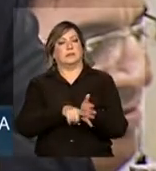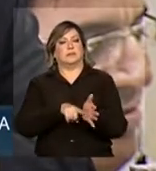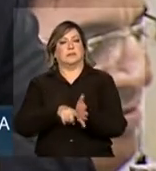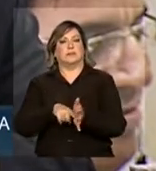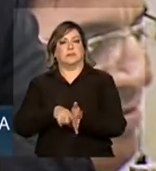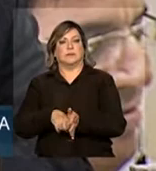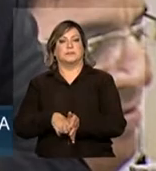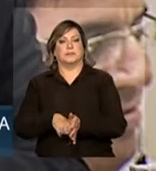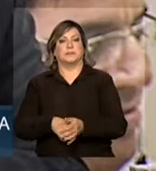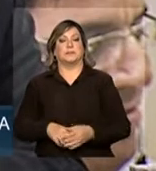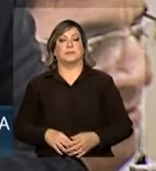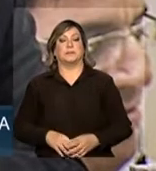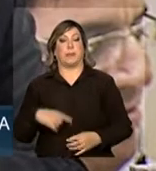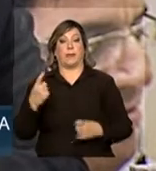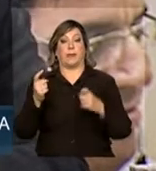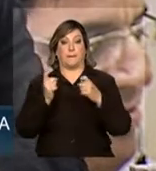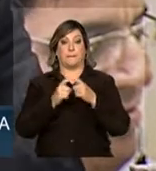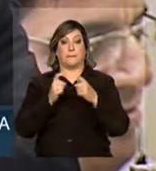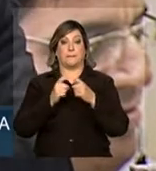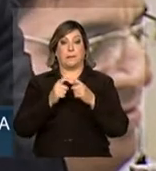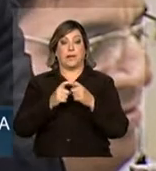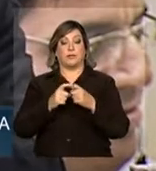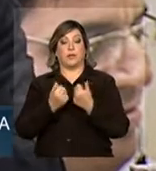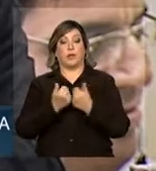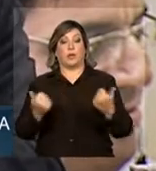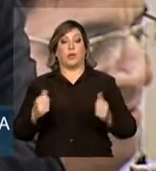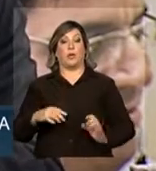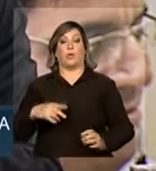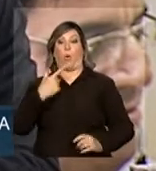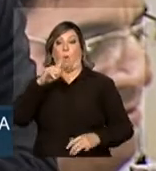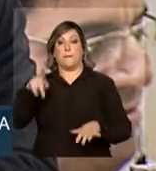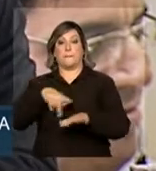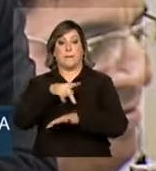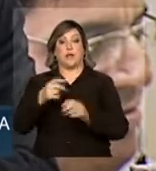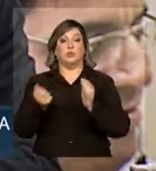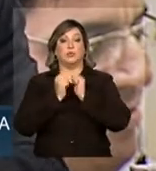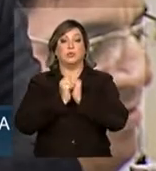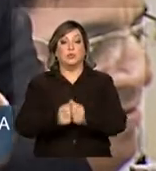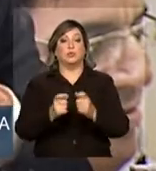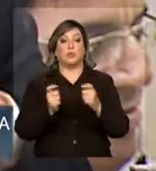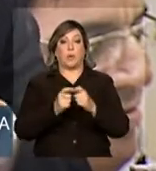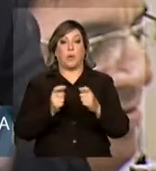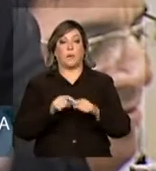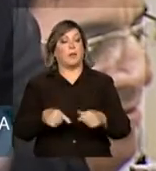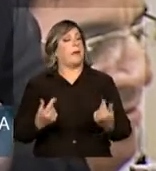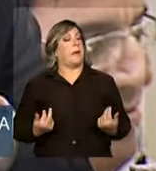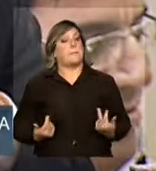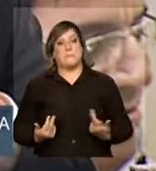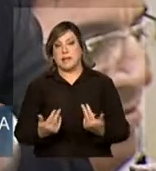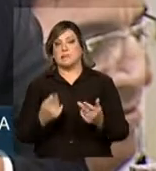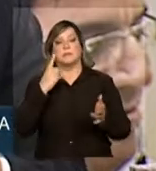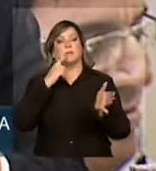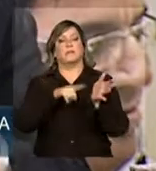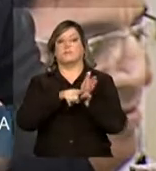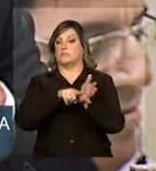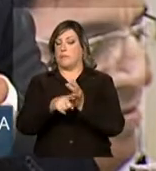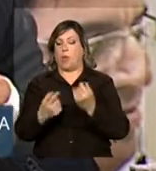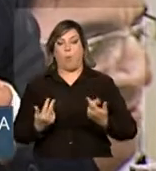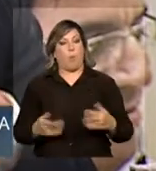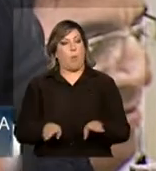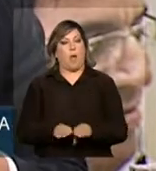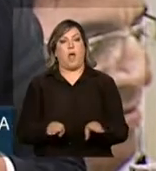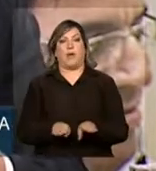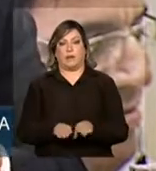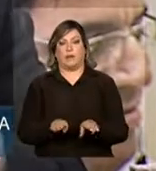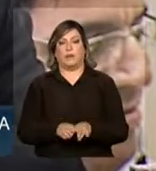ou médicos da cooperação internacional junto com médicos inscrever individualmente são as mesmas processo de avaliação